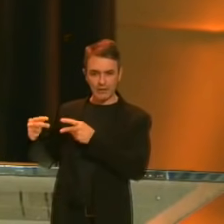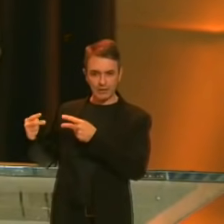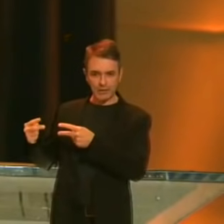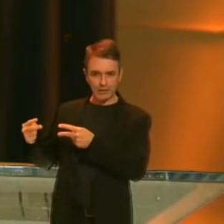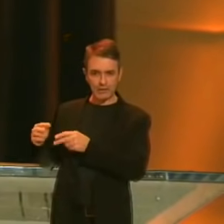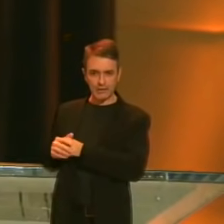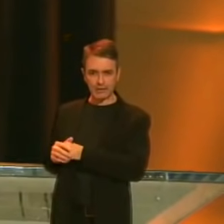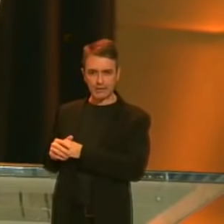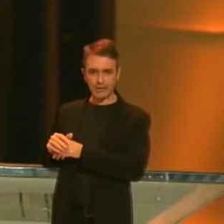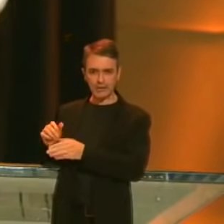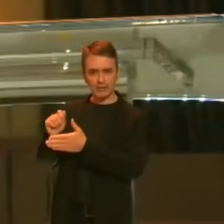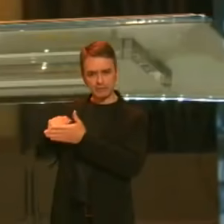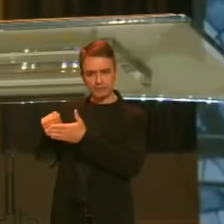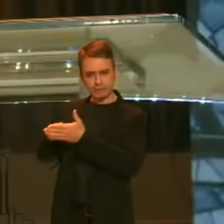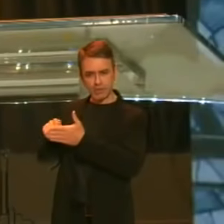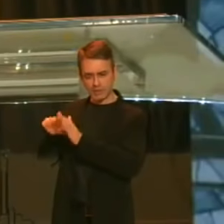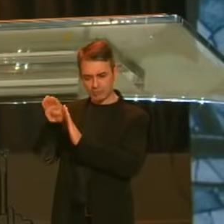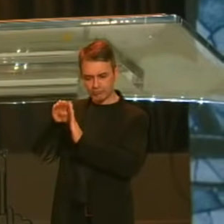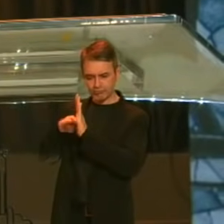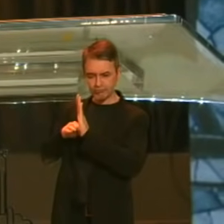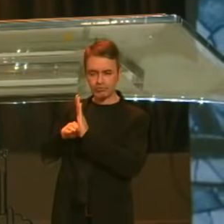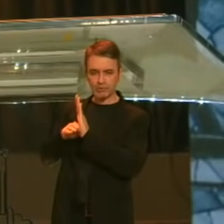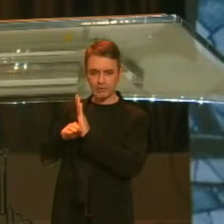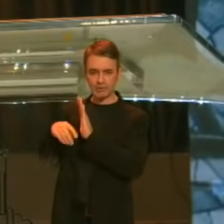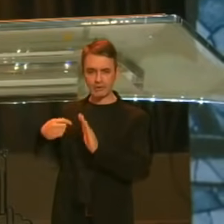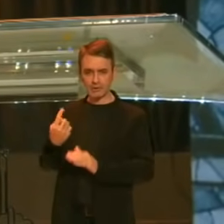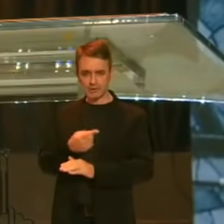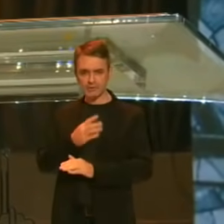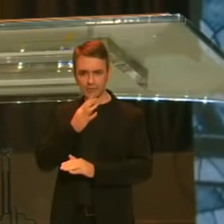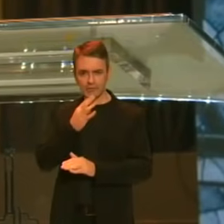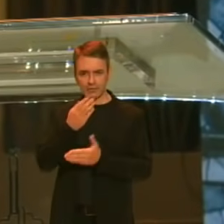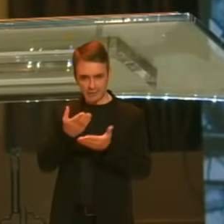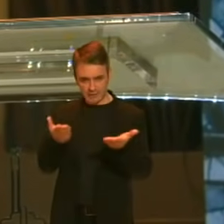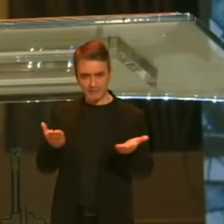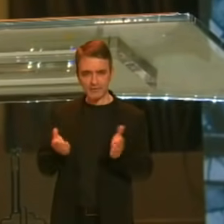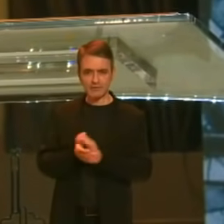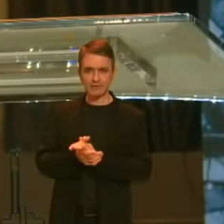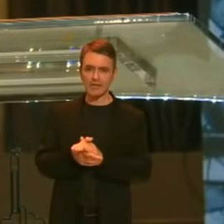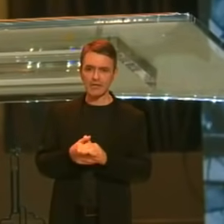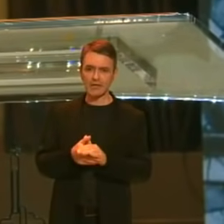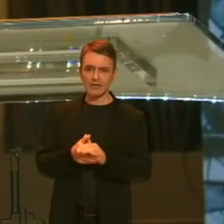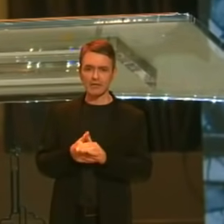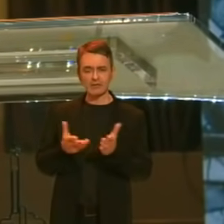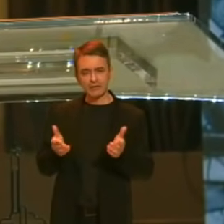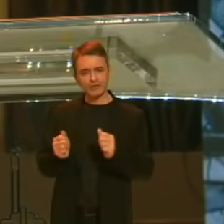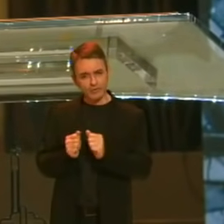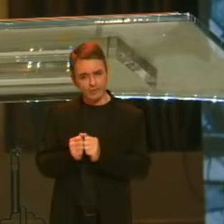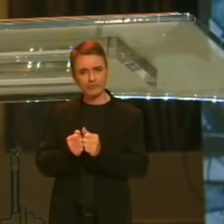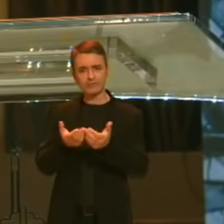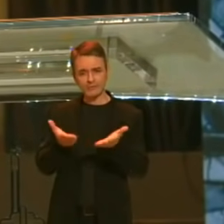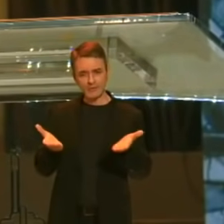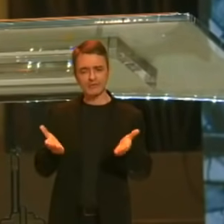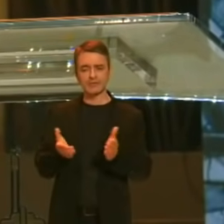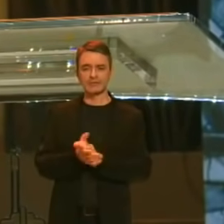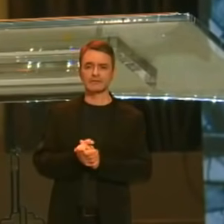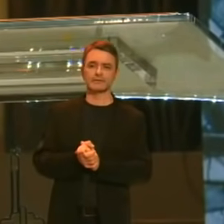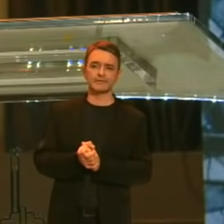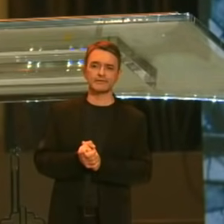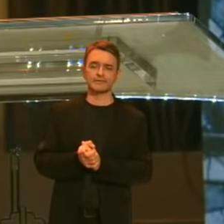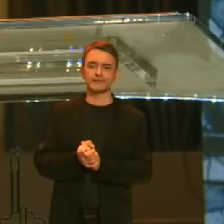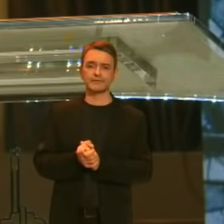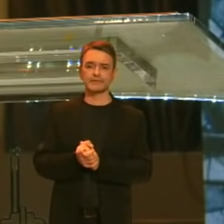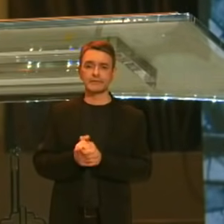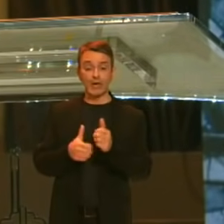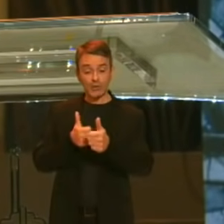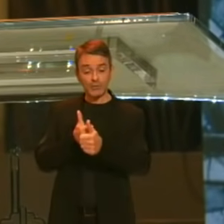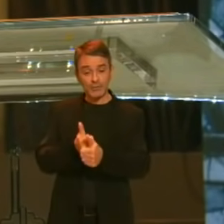pibcuritiba.org.br/Jesus. Tem um formulário para a gente conhecer você, tá? Para a gente poder caminhar junto com você, tá? Para a